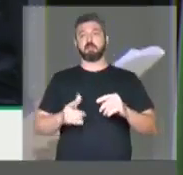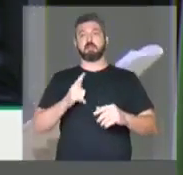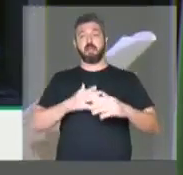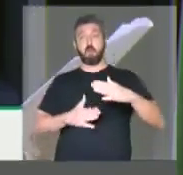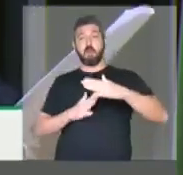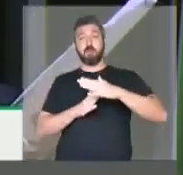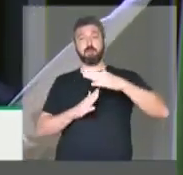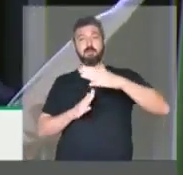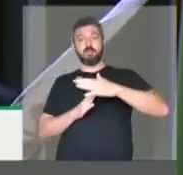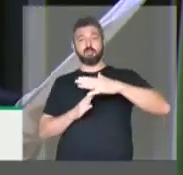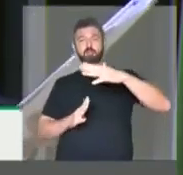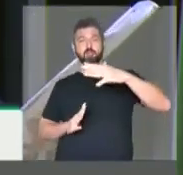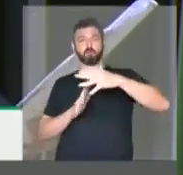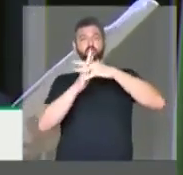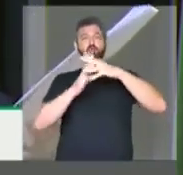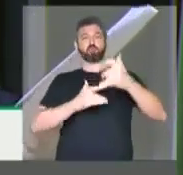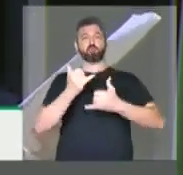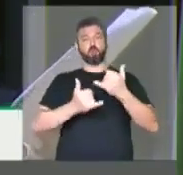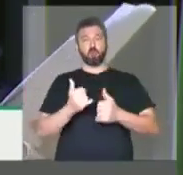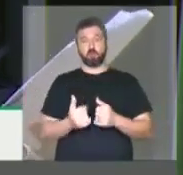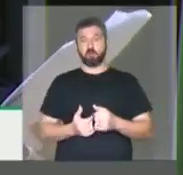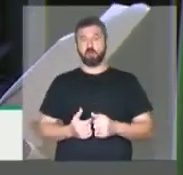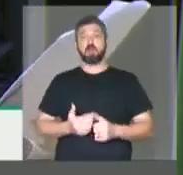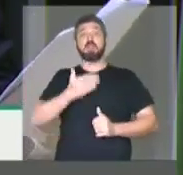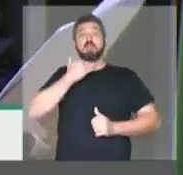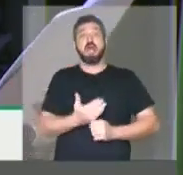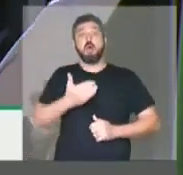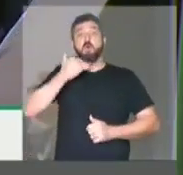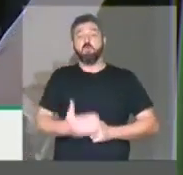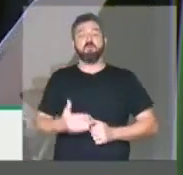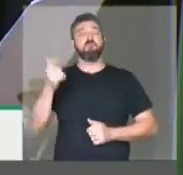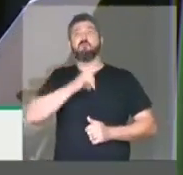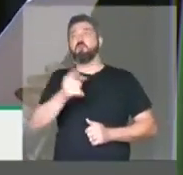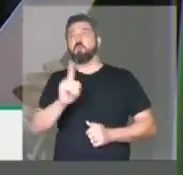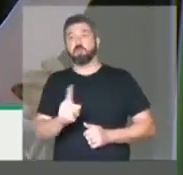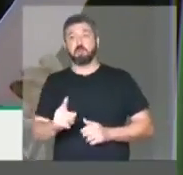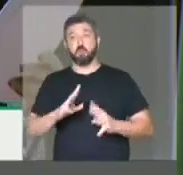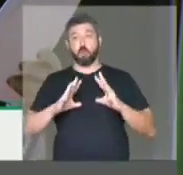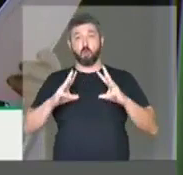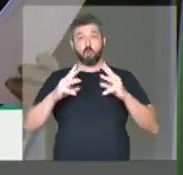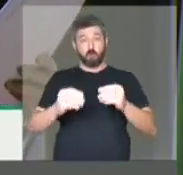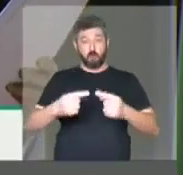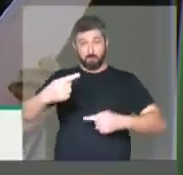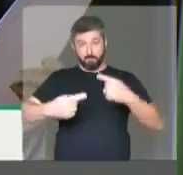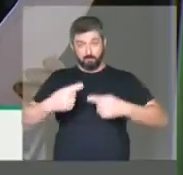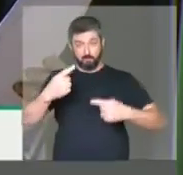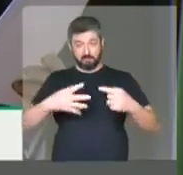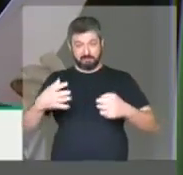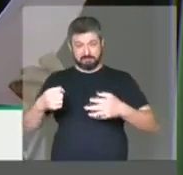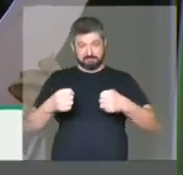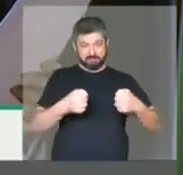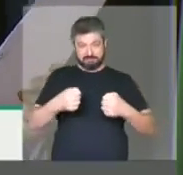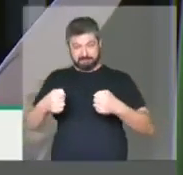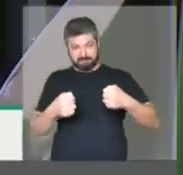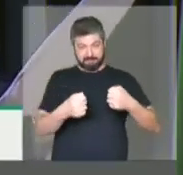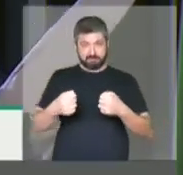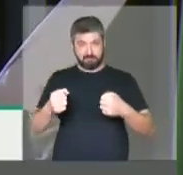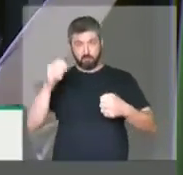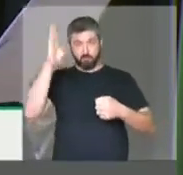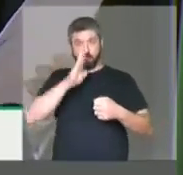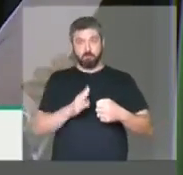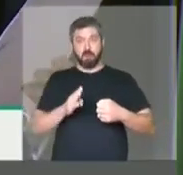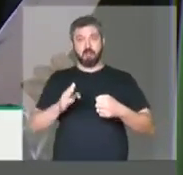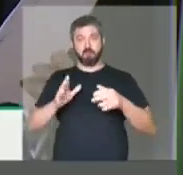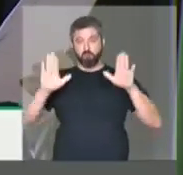os limites do tabuleiro. Não vai dar certo se todas as forças políticas expressivas da nação